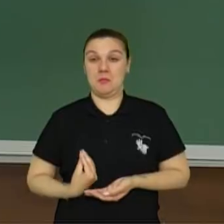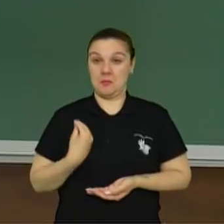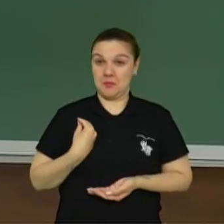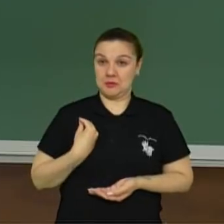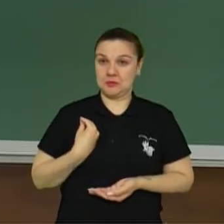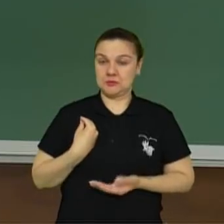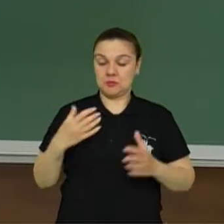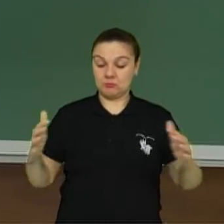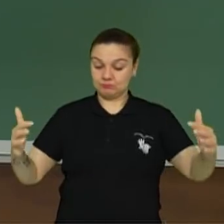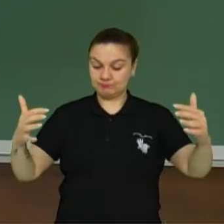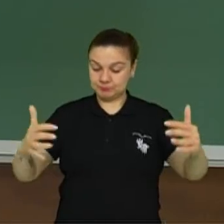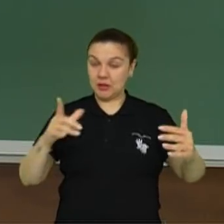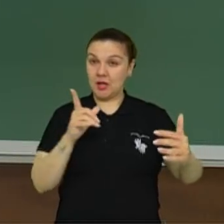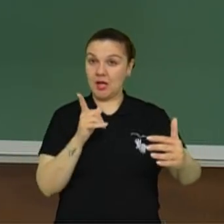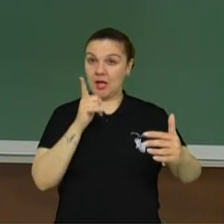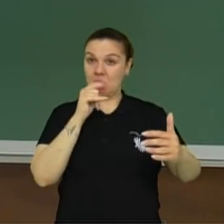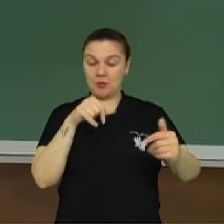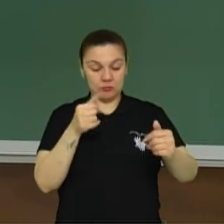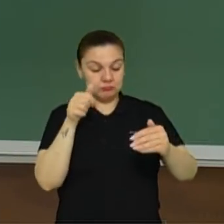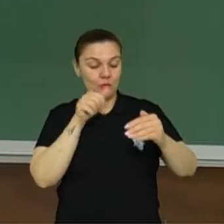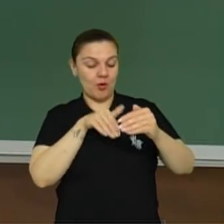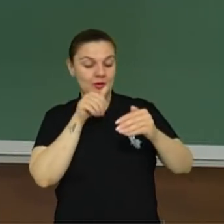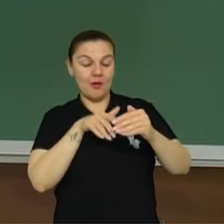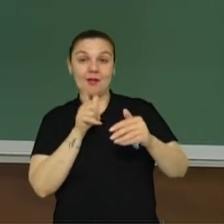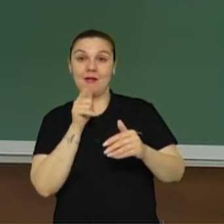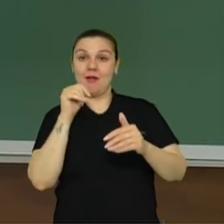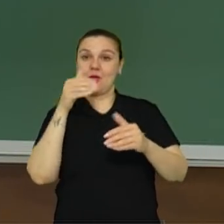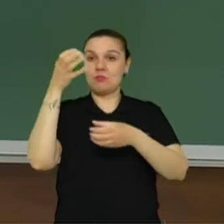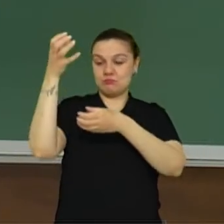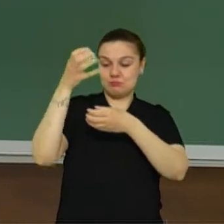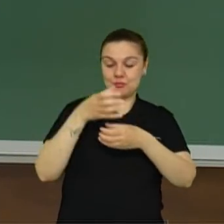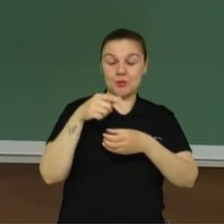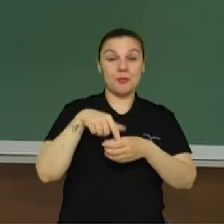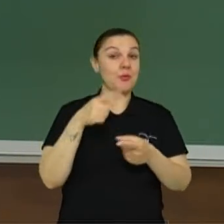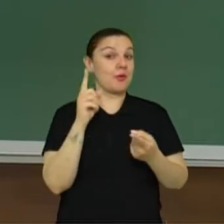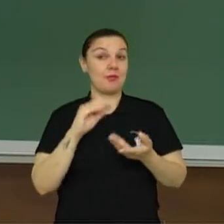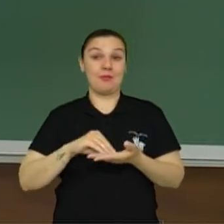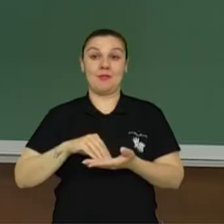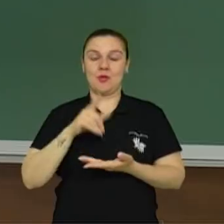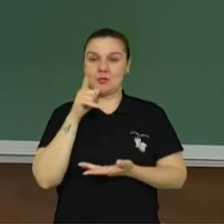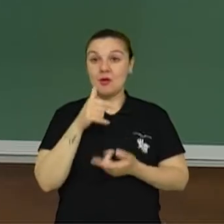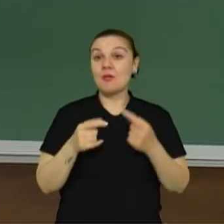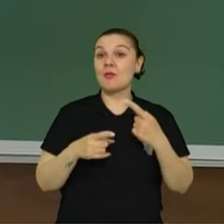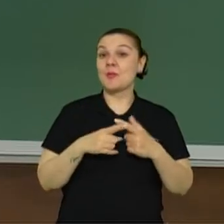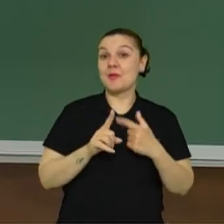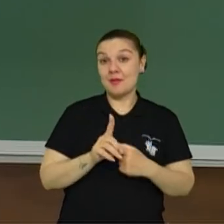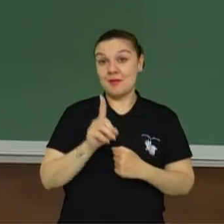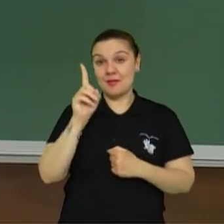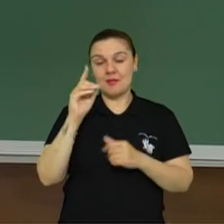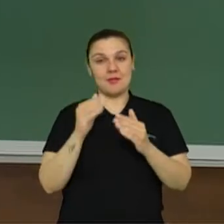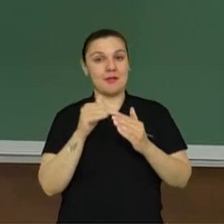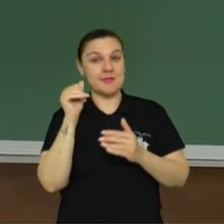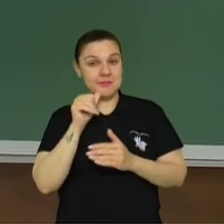de água como um reservatório, né? Então não falta água, por quê? Porque